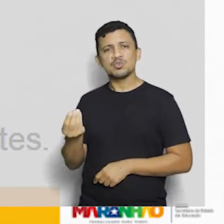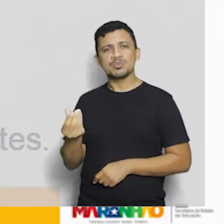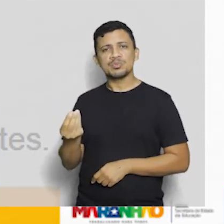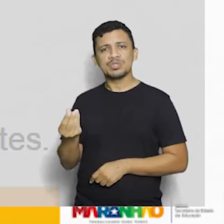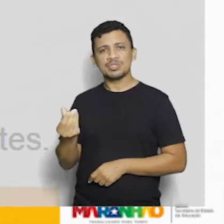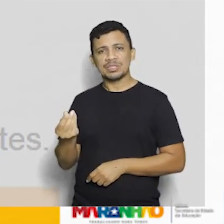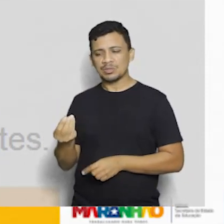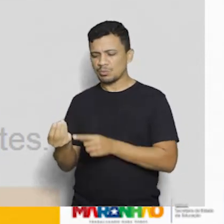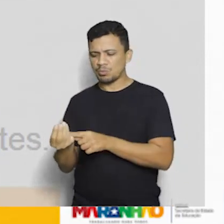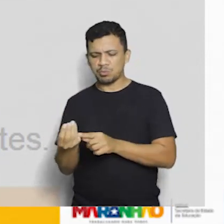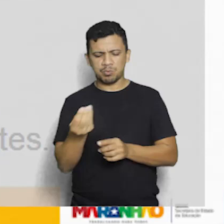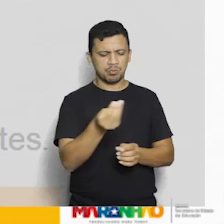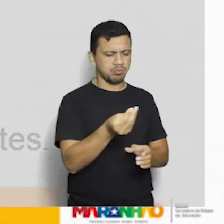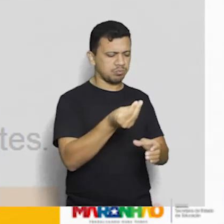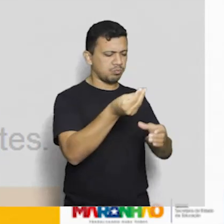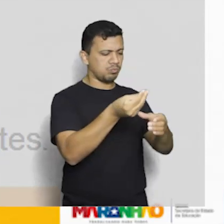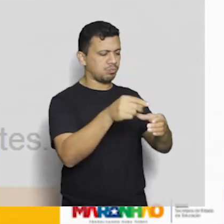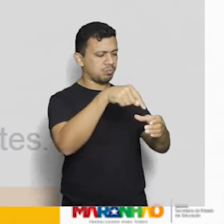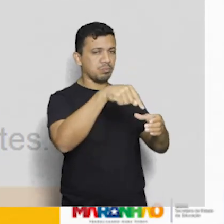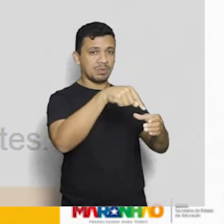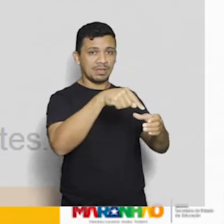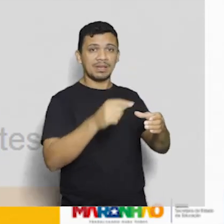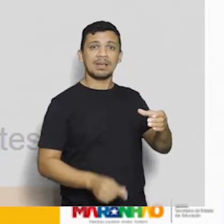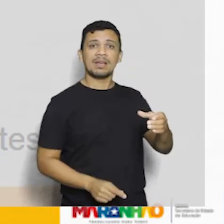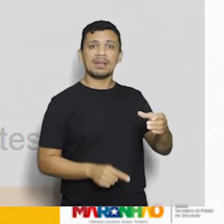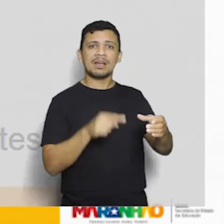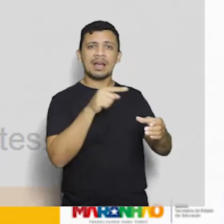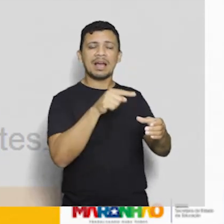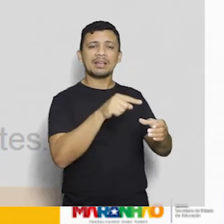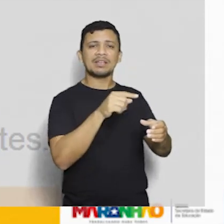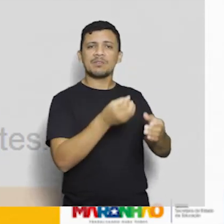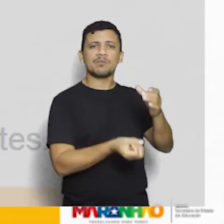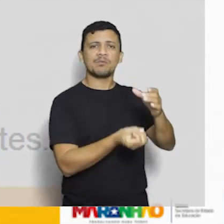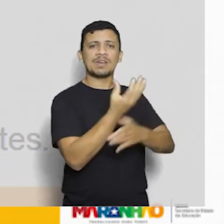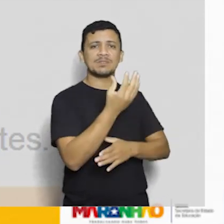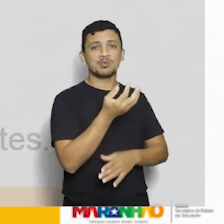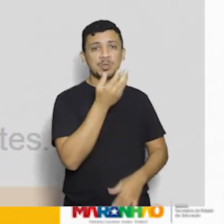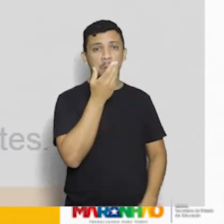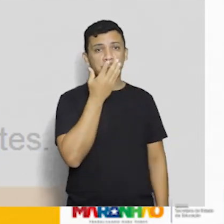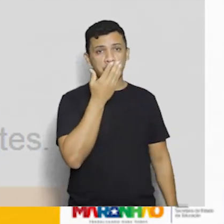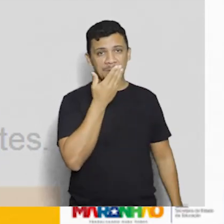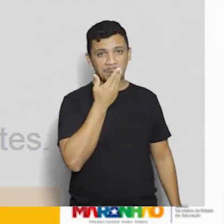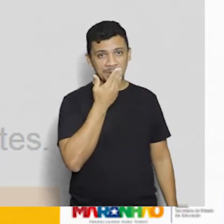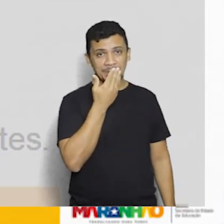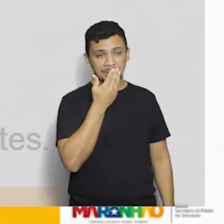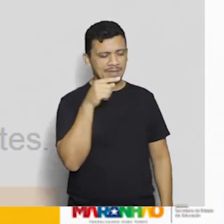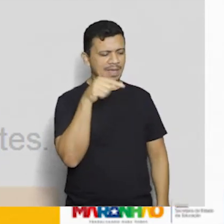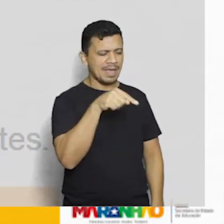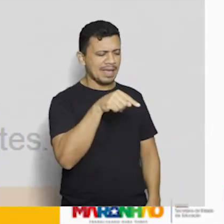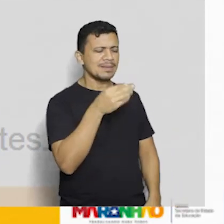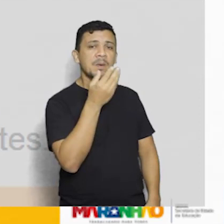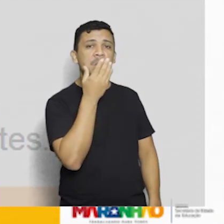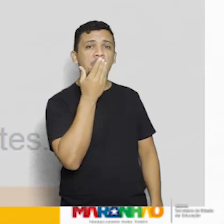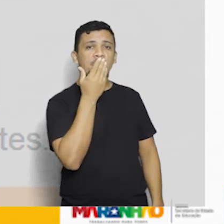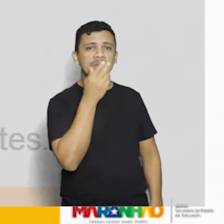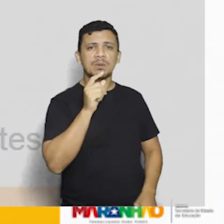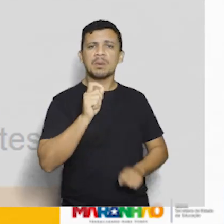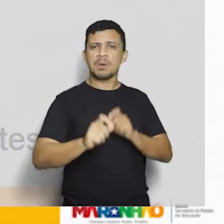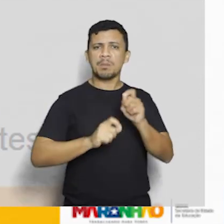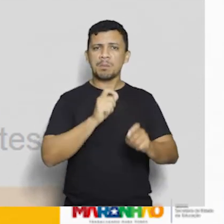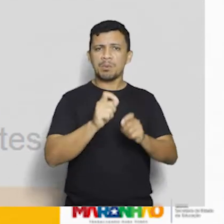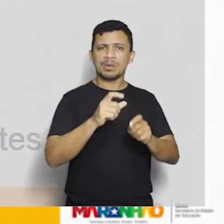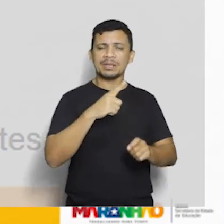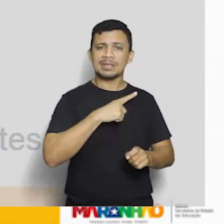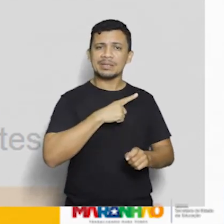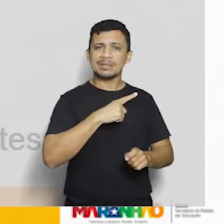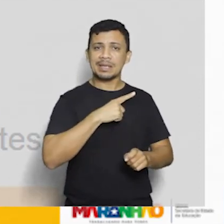de Bunsen e aí vai gerar uma coloração. Essa coloração se deve à presença